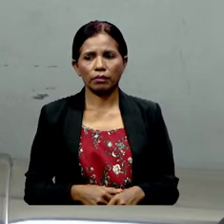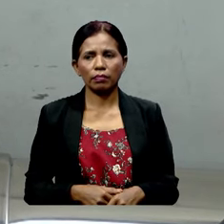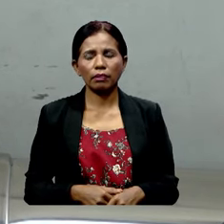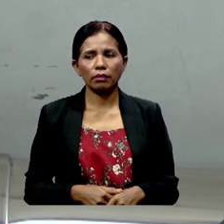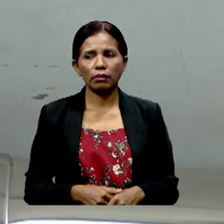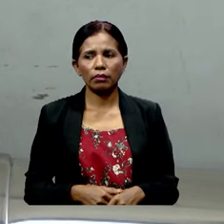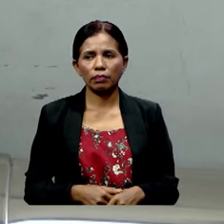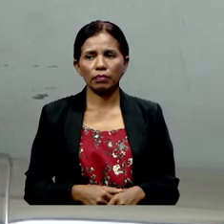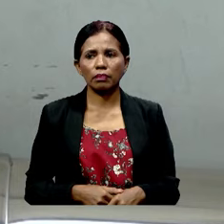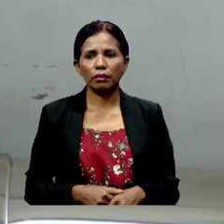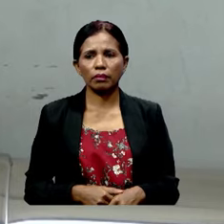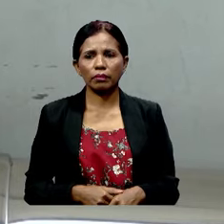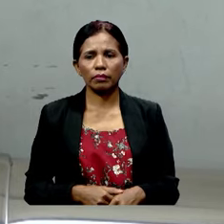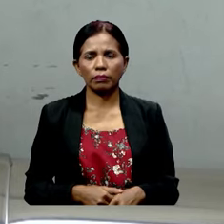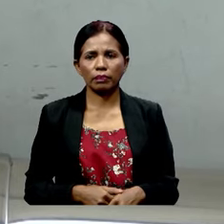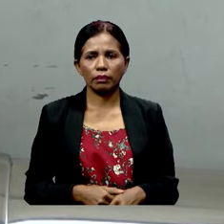se envolve e a arte